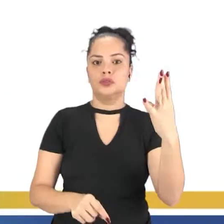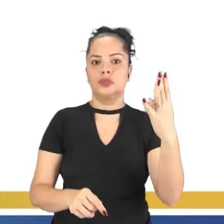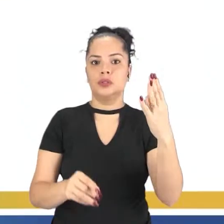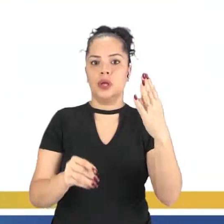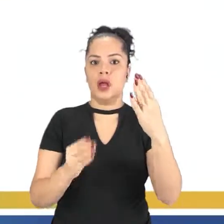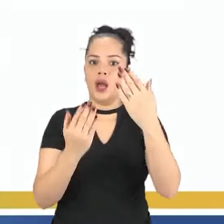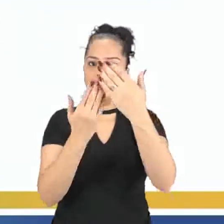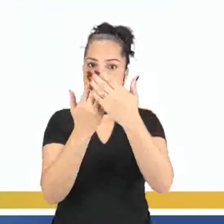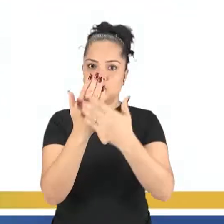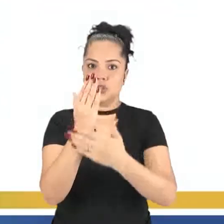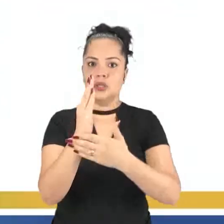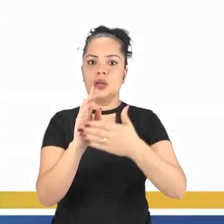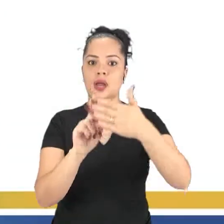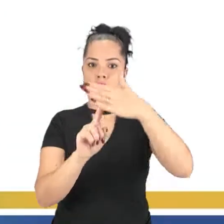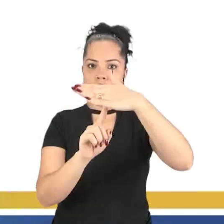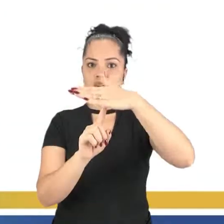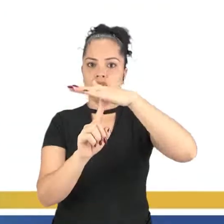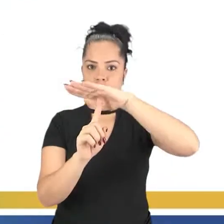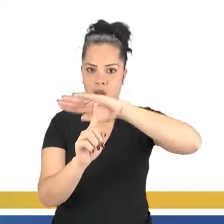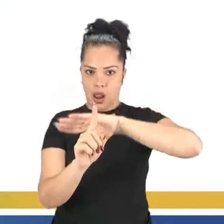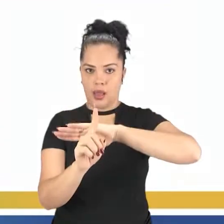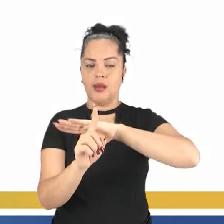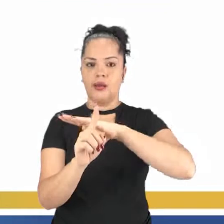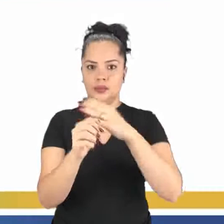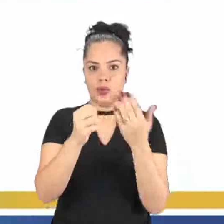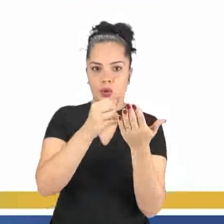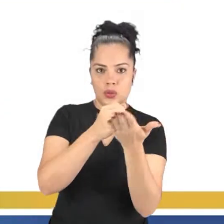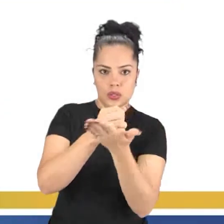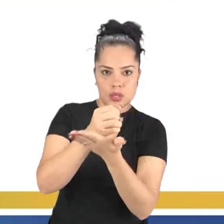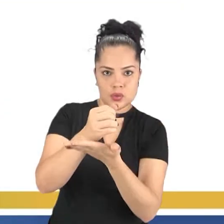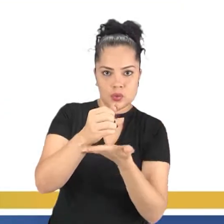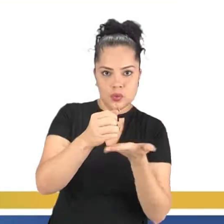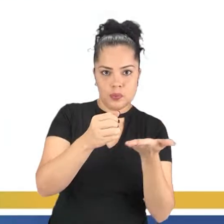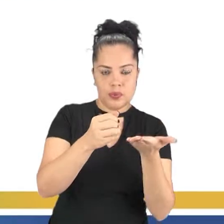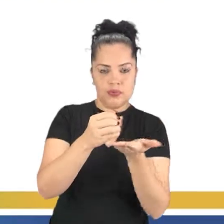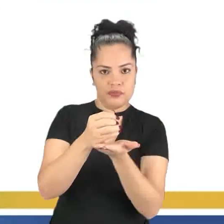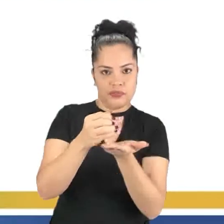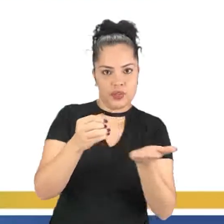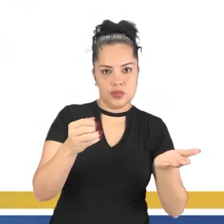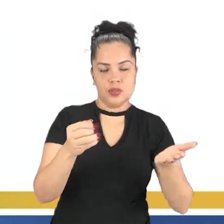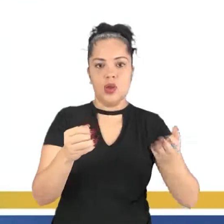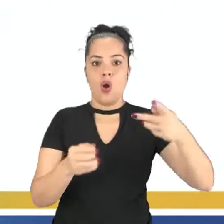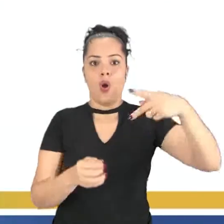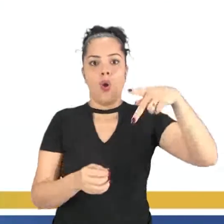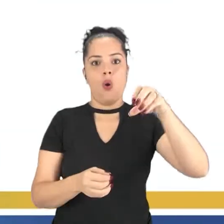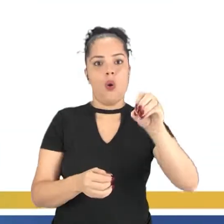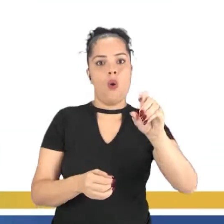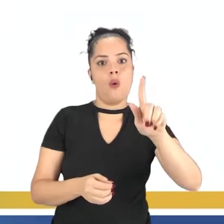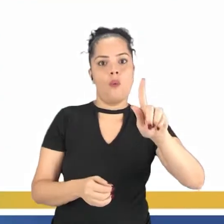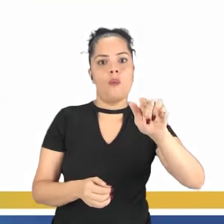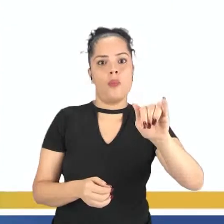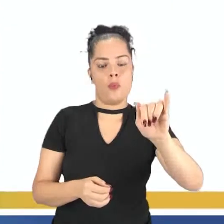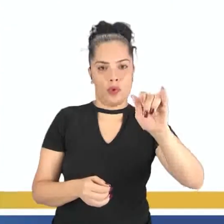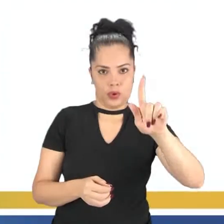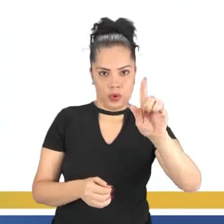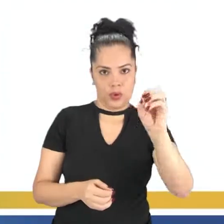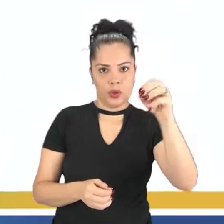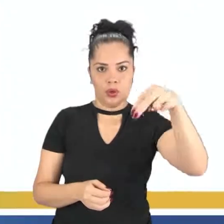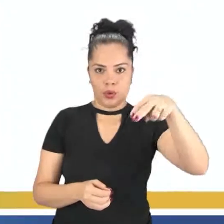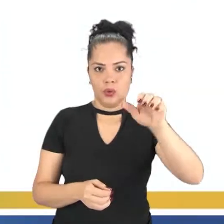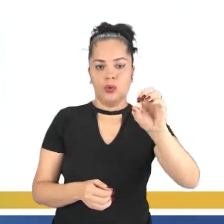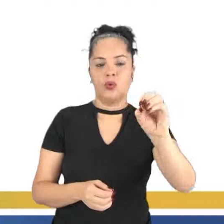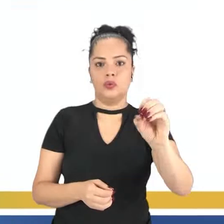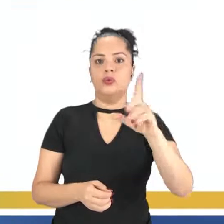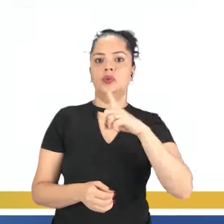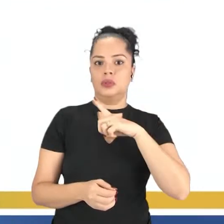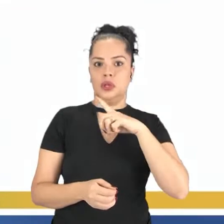base. A superfície de uma pirâmide em que o polígono da base possui n lados é formada por